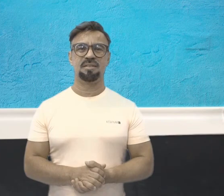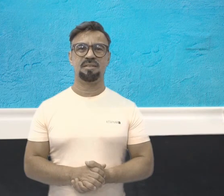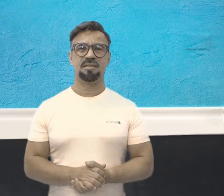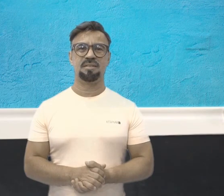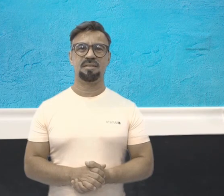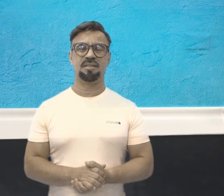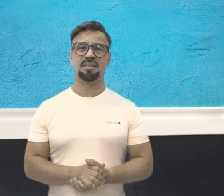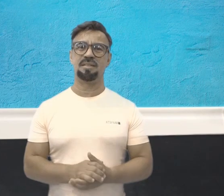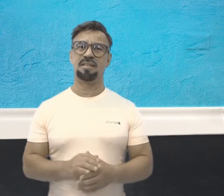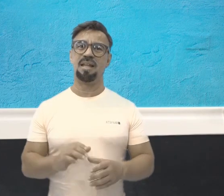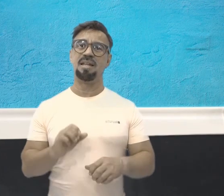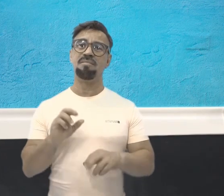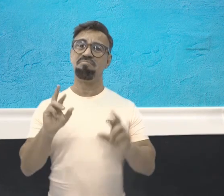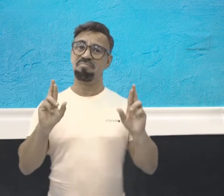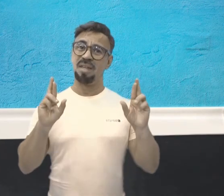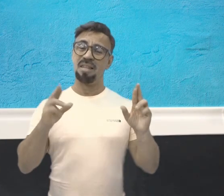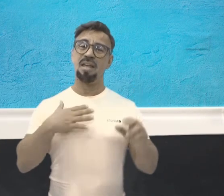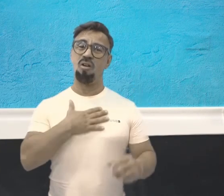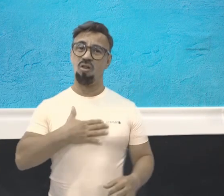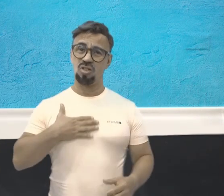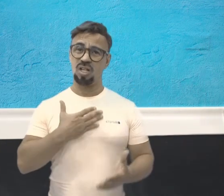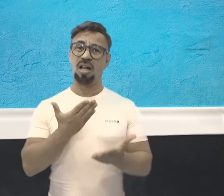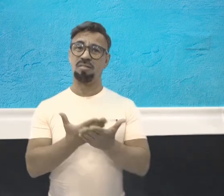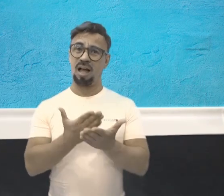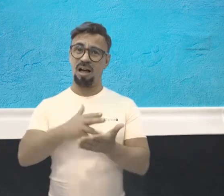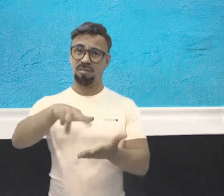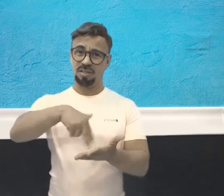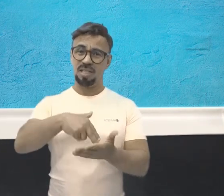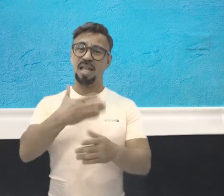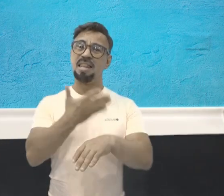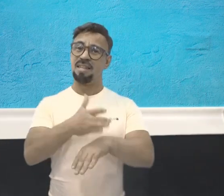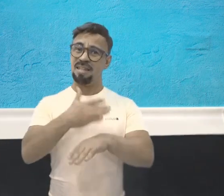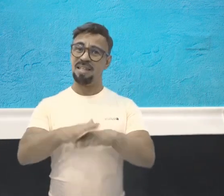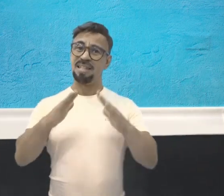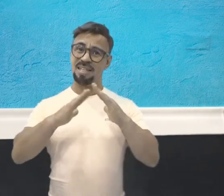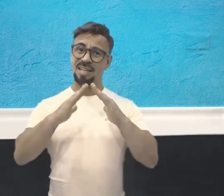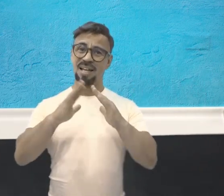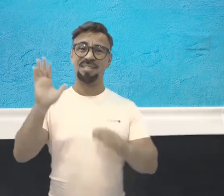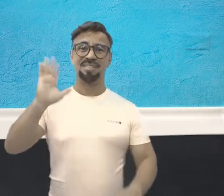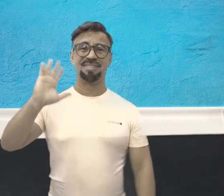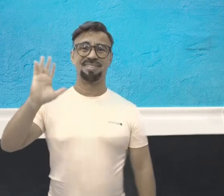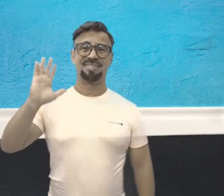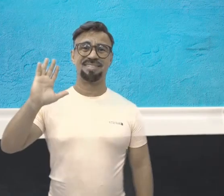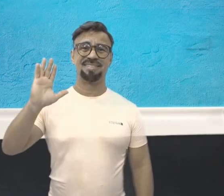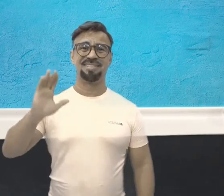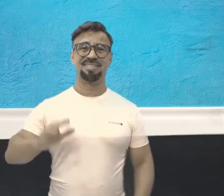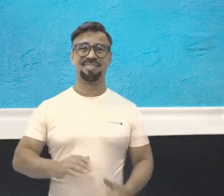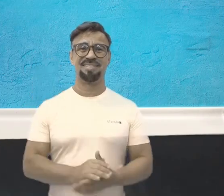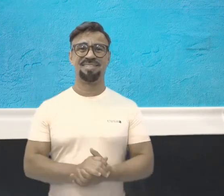Espero que tenham gostado da aula de hoje prática em casa e até a próxima